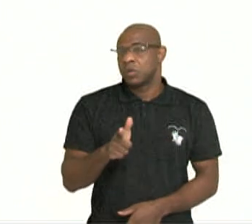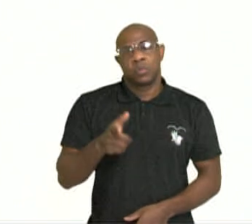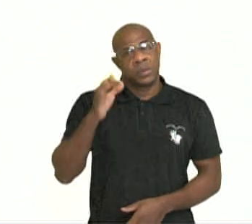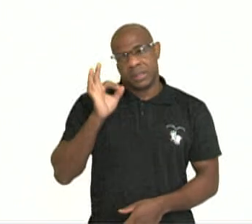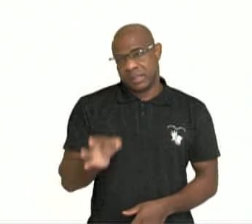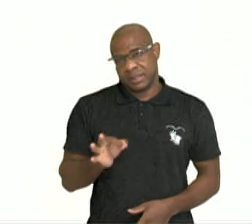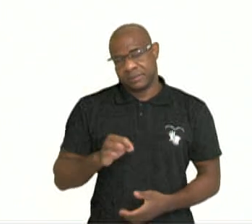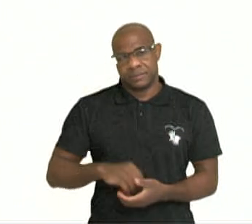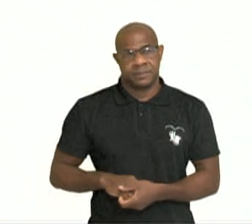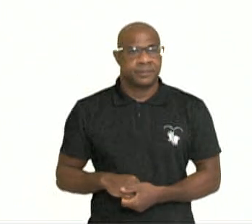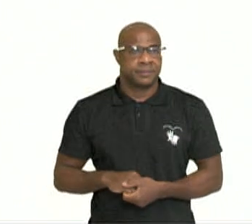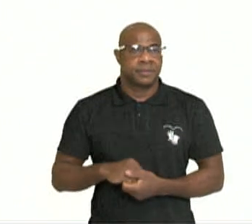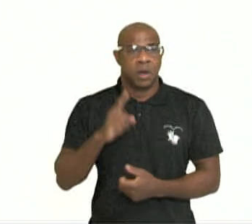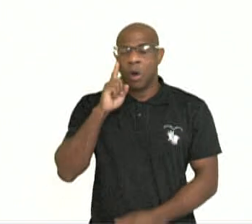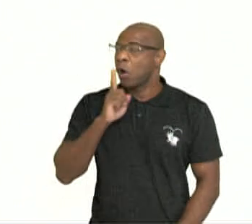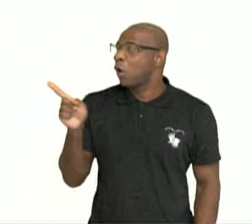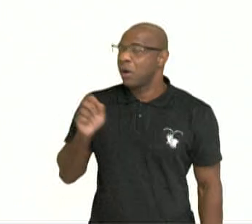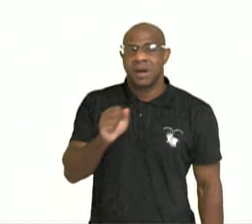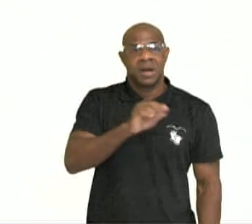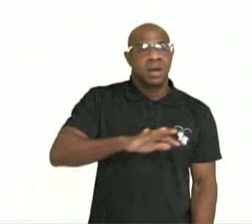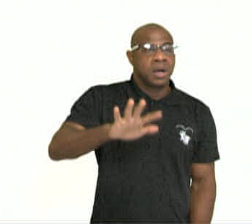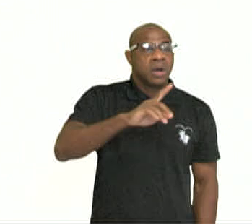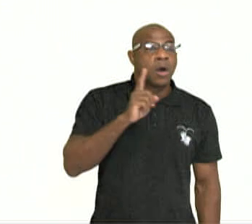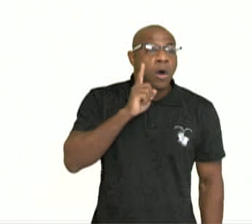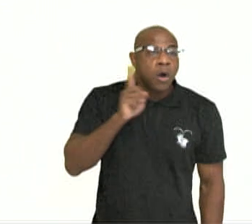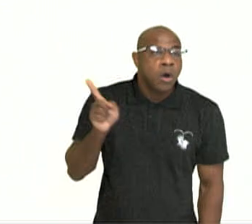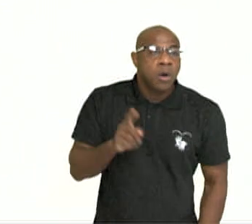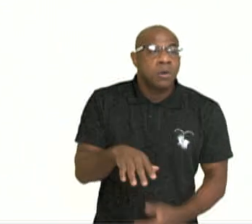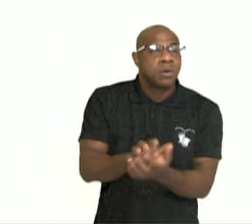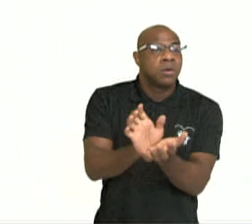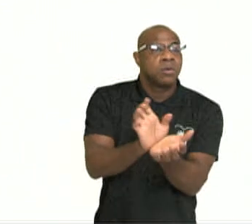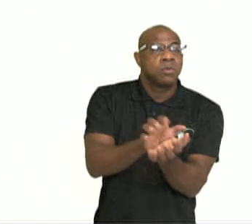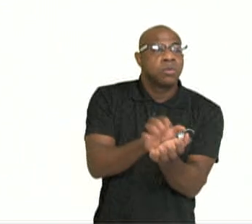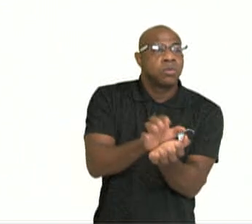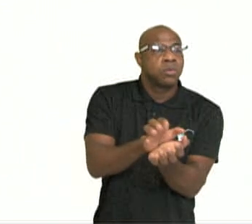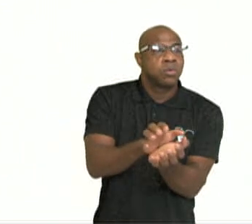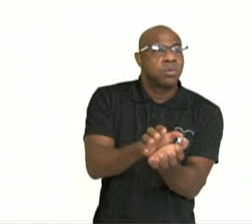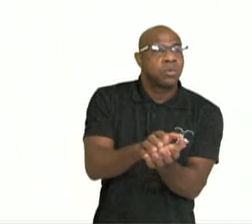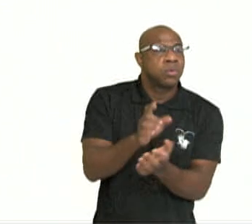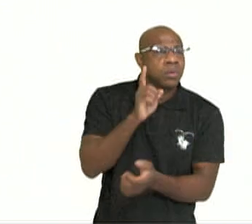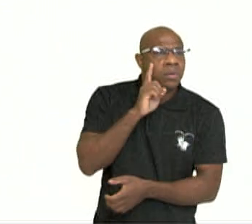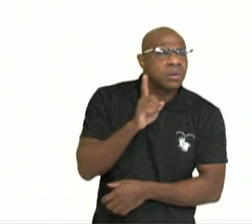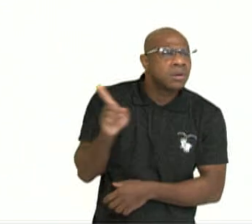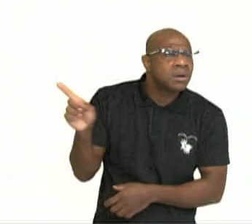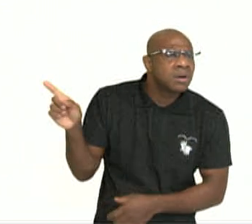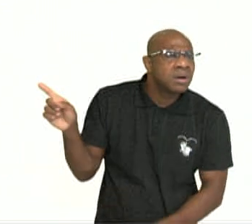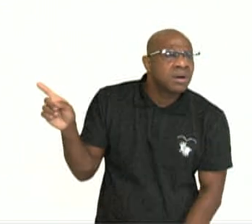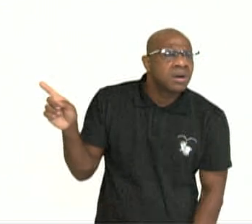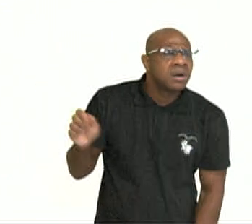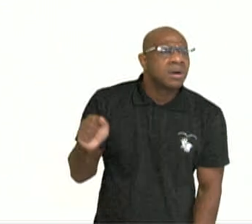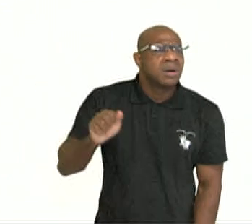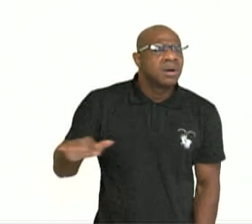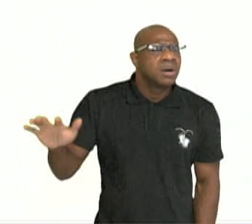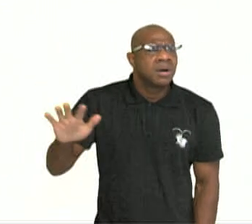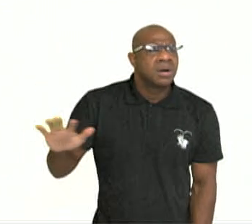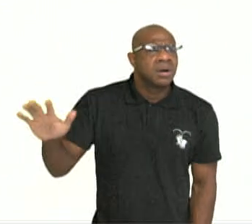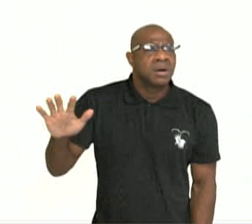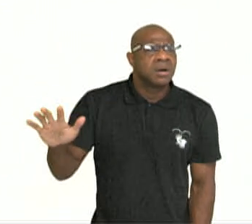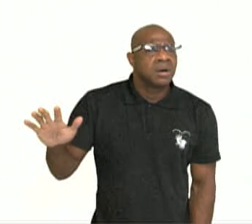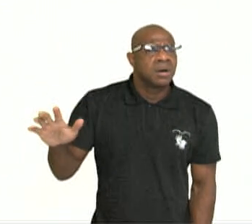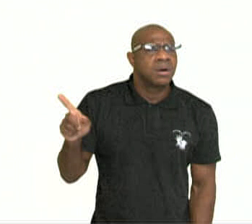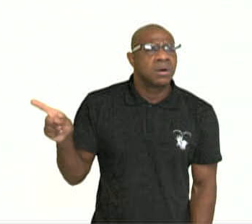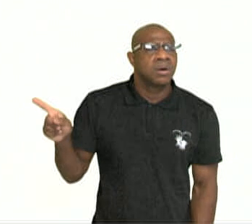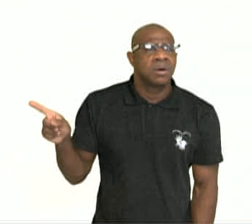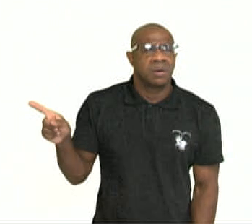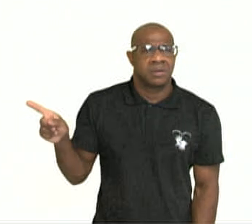a lei. Então, aqui na primeira, olha o tamanho desse animal que ele foi retirado do meio. Na segunda, olha o tráfico de